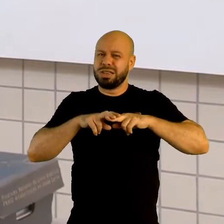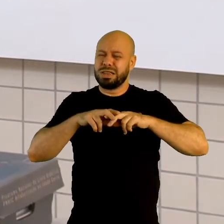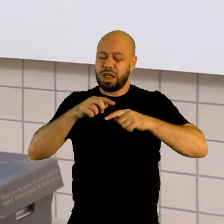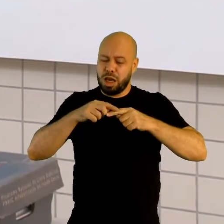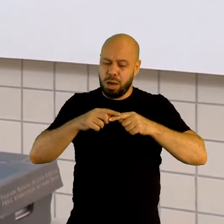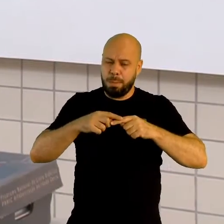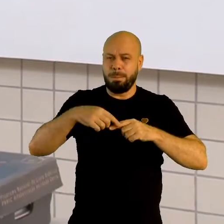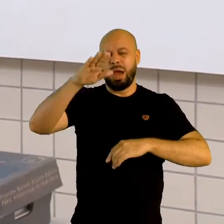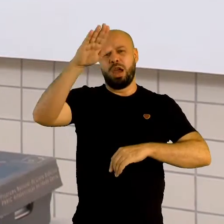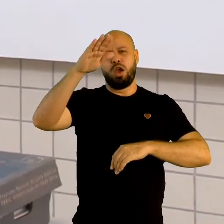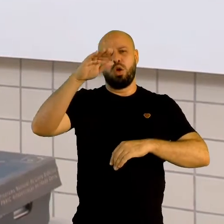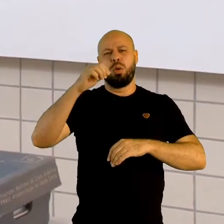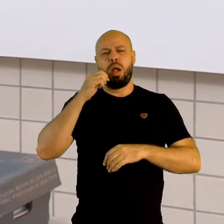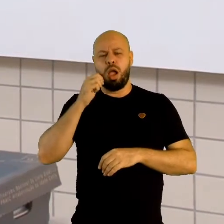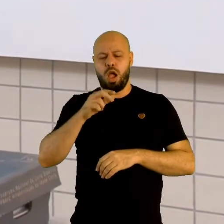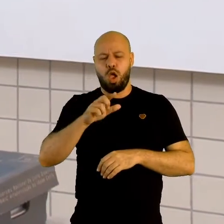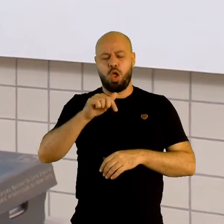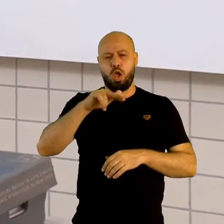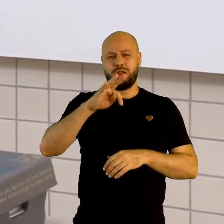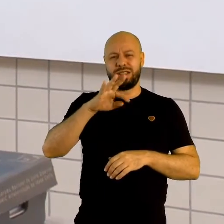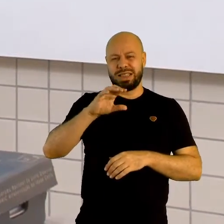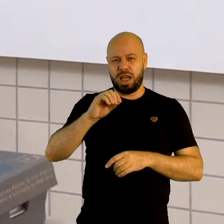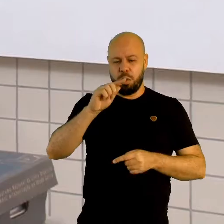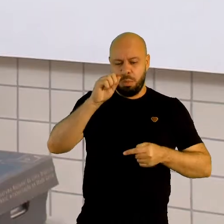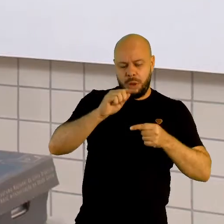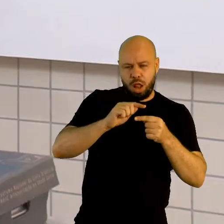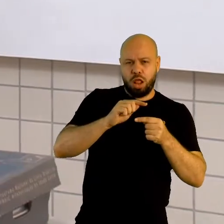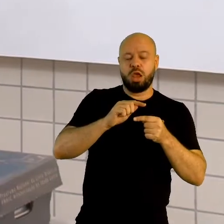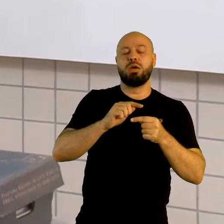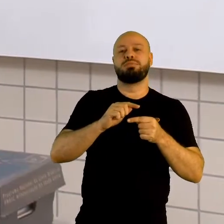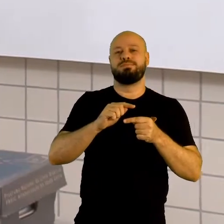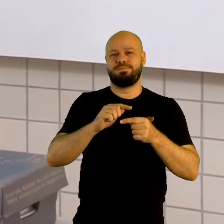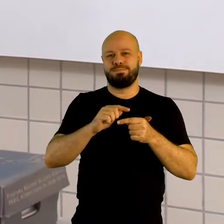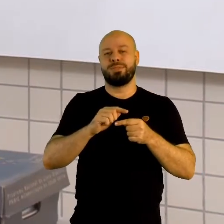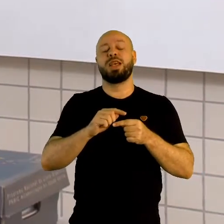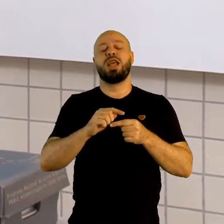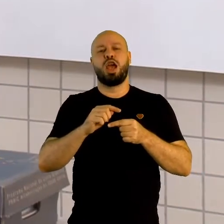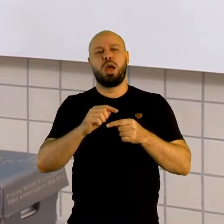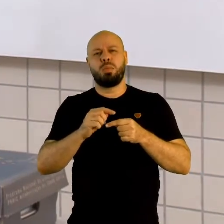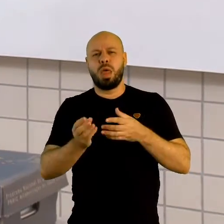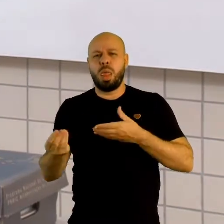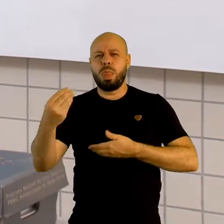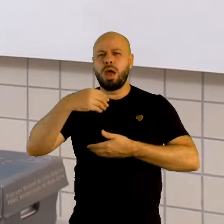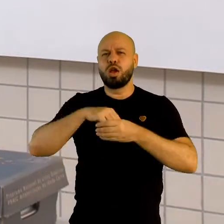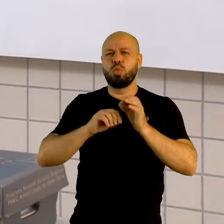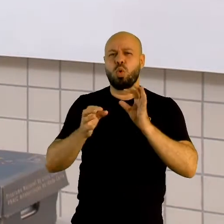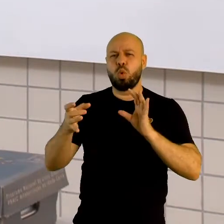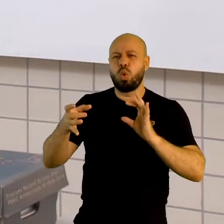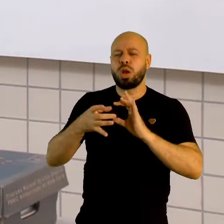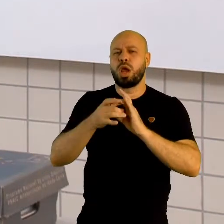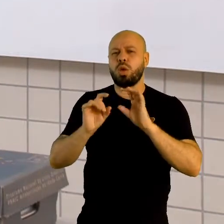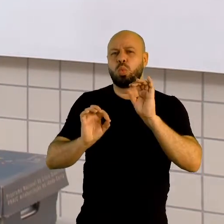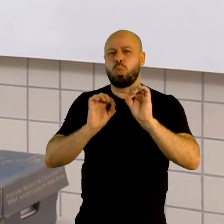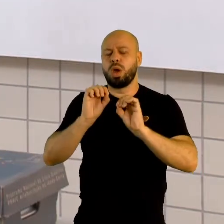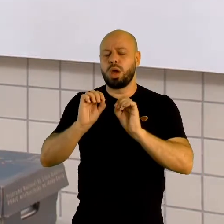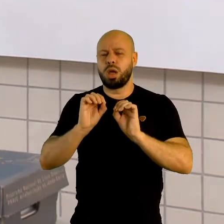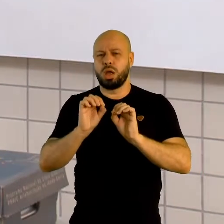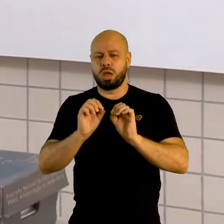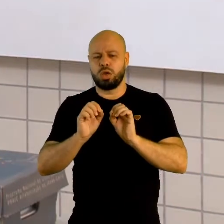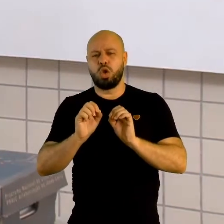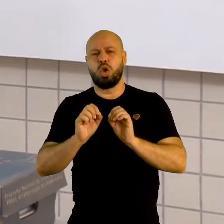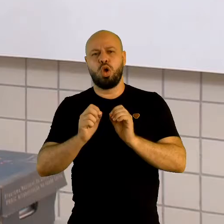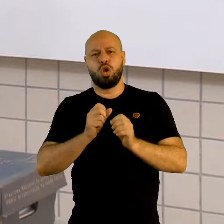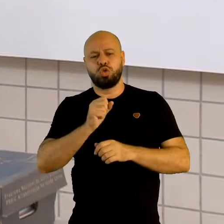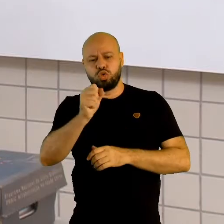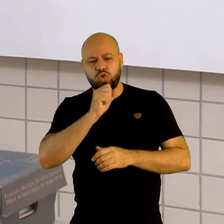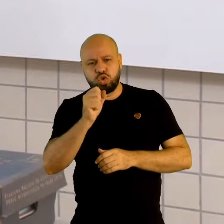que a reportagem ela faz parte do jornalismo opinativo e a notícia faz parte apenas, tem